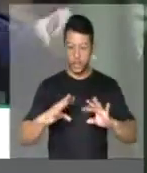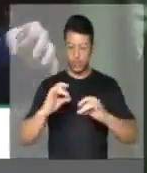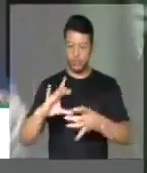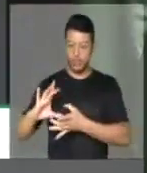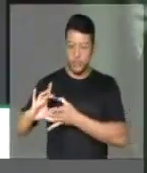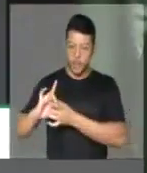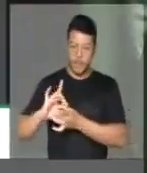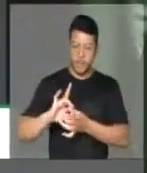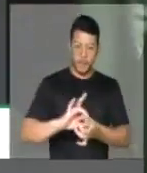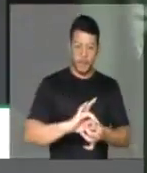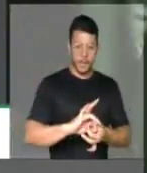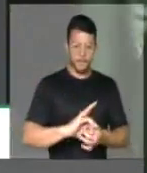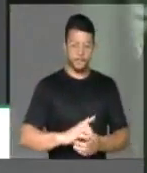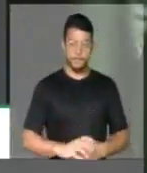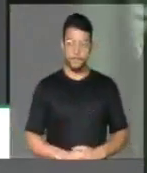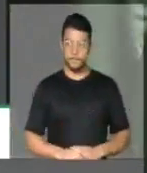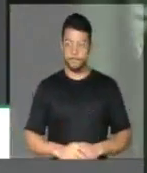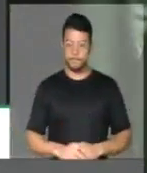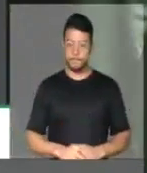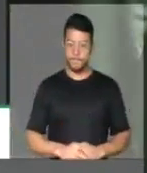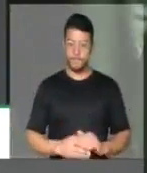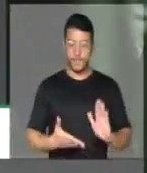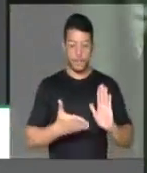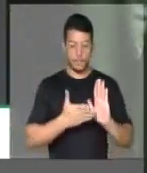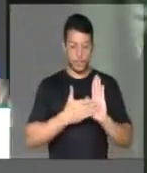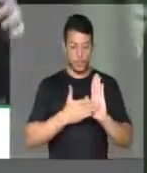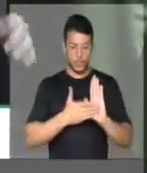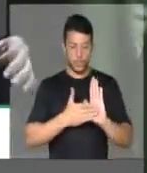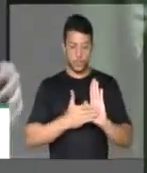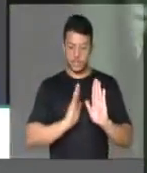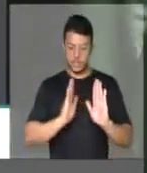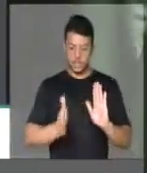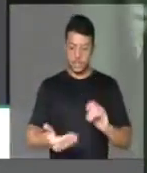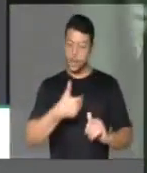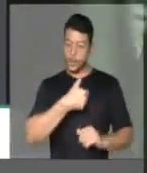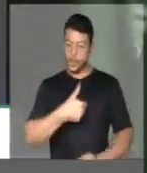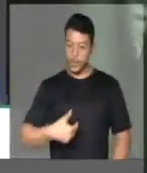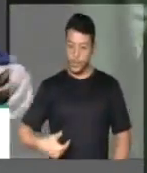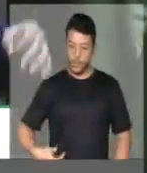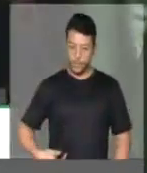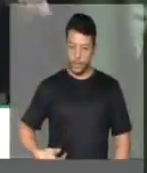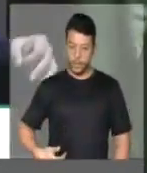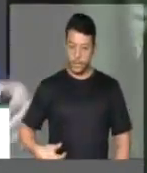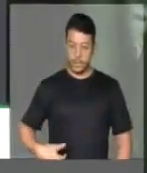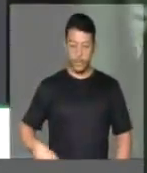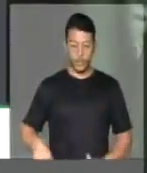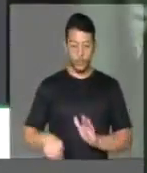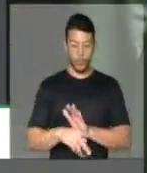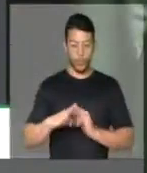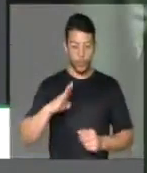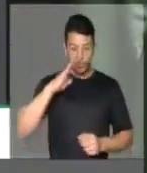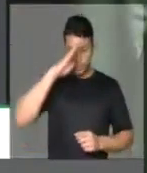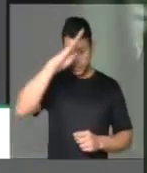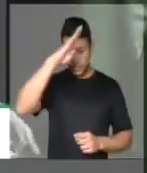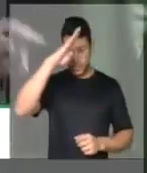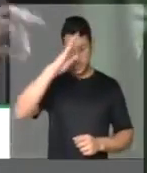mesmo pacote a proposta vazada pelo governo do senhor bolsonaro